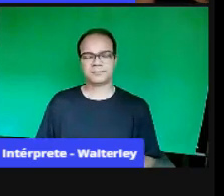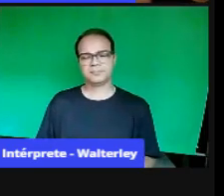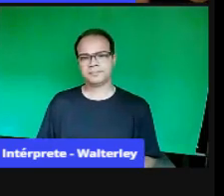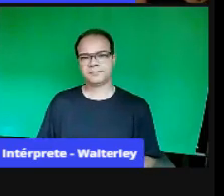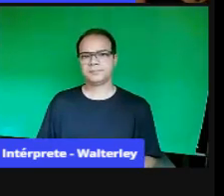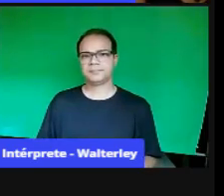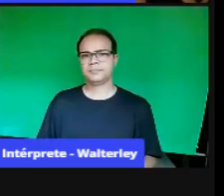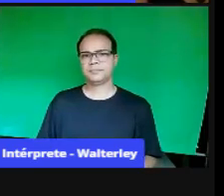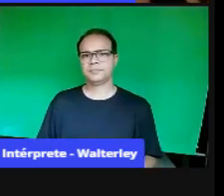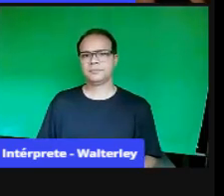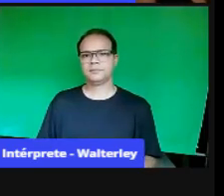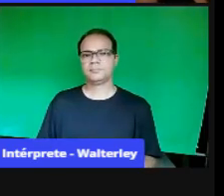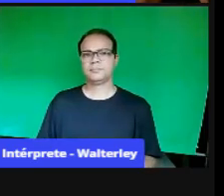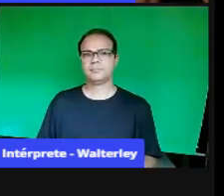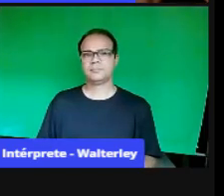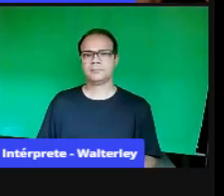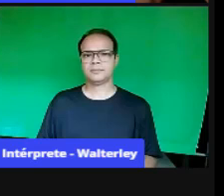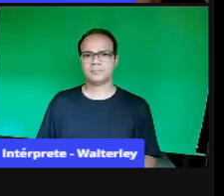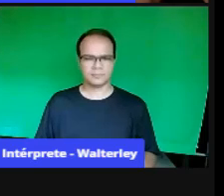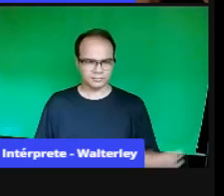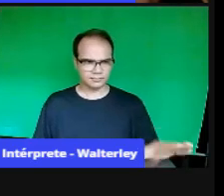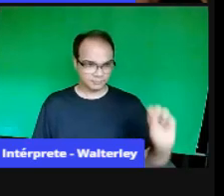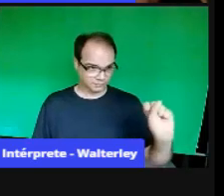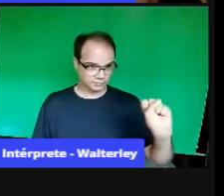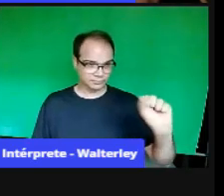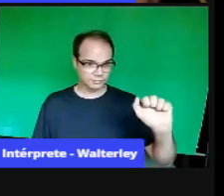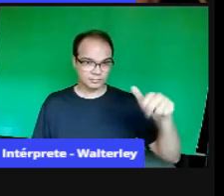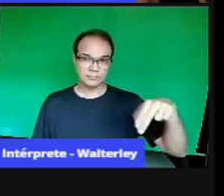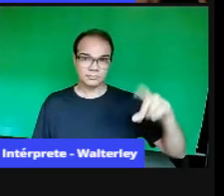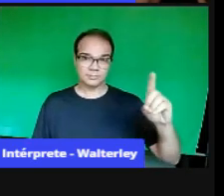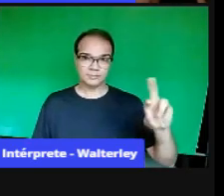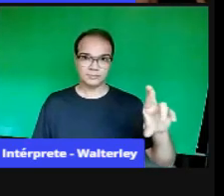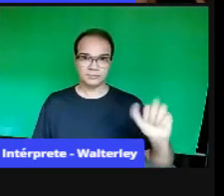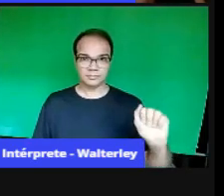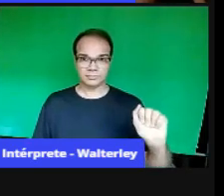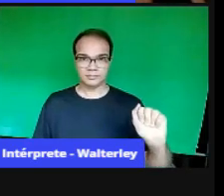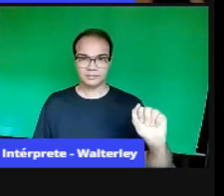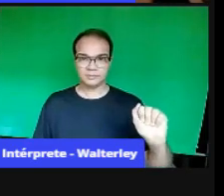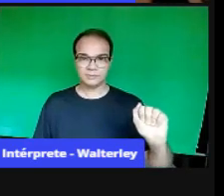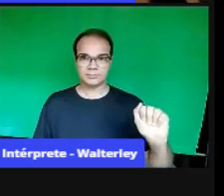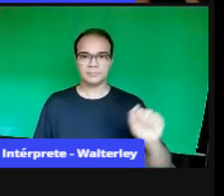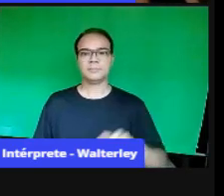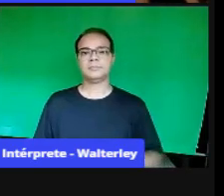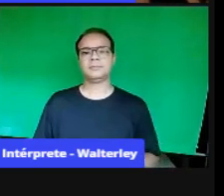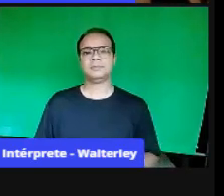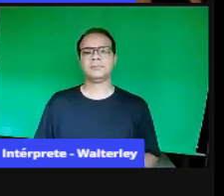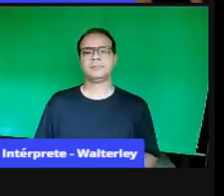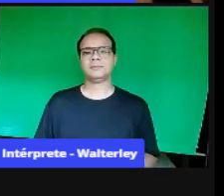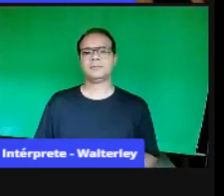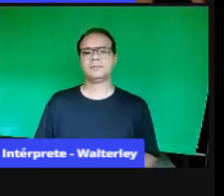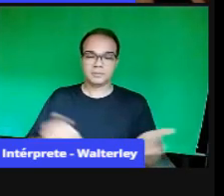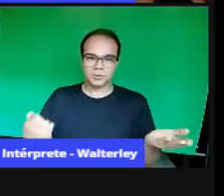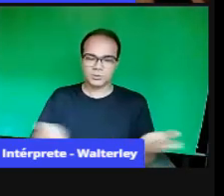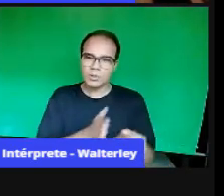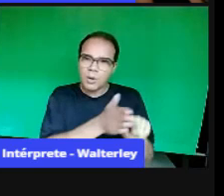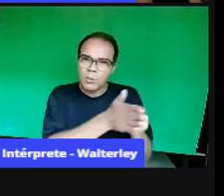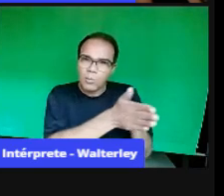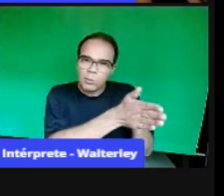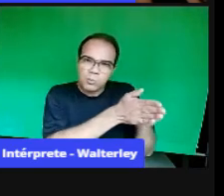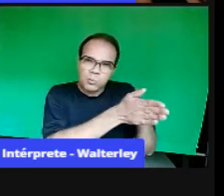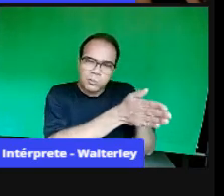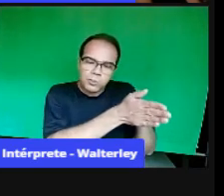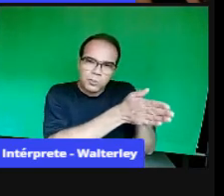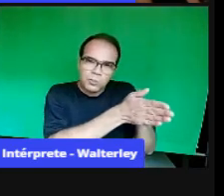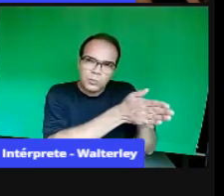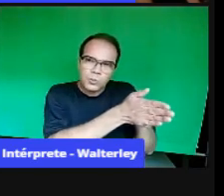fundamental. Sandra, você quer contribuir para essa parte? Na realidade, nessa parte da sondagem aí do ensino